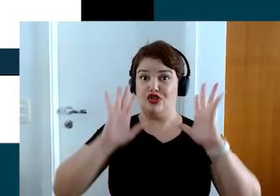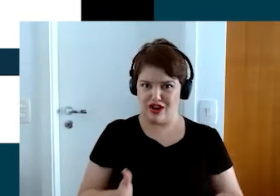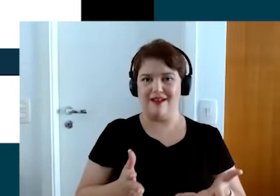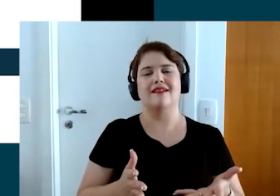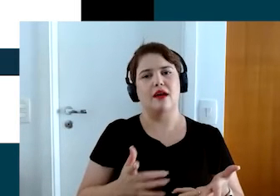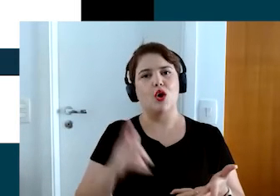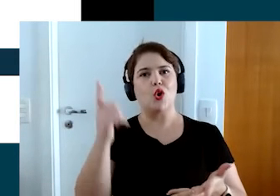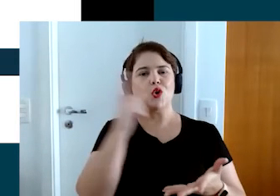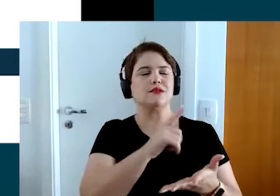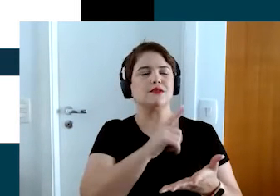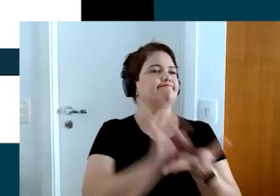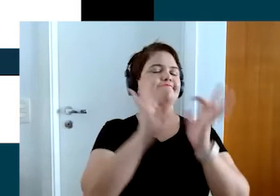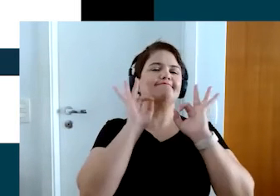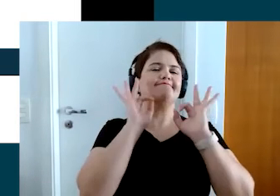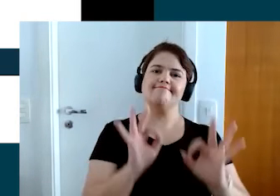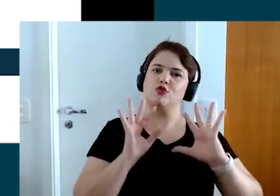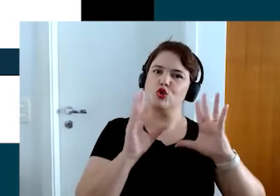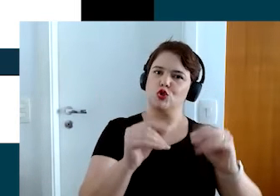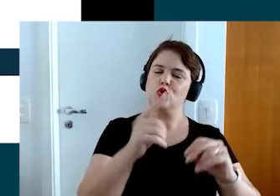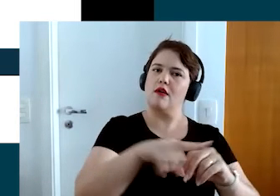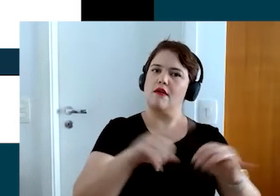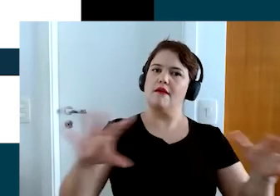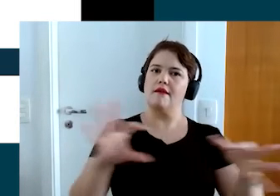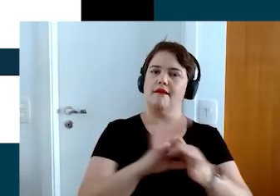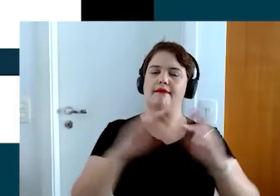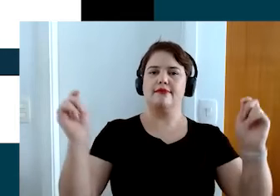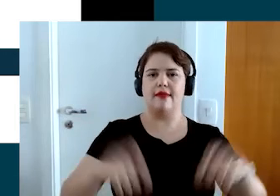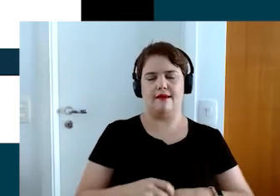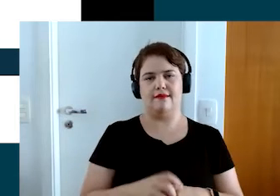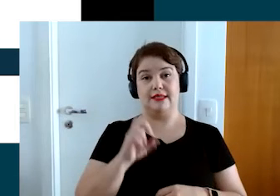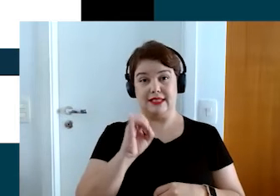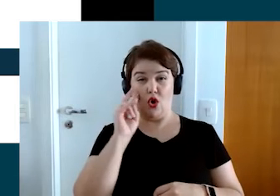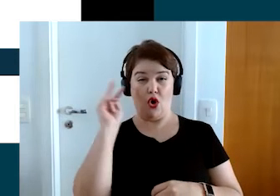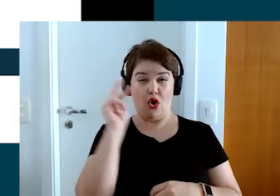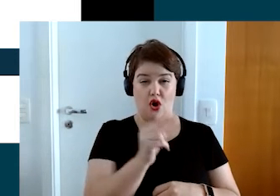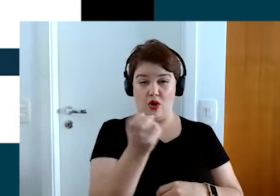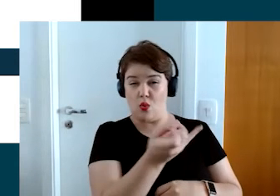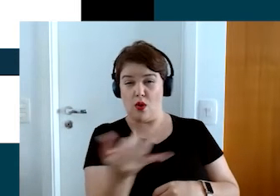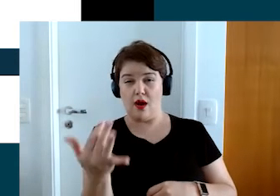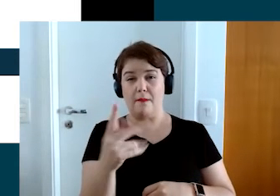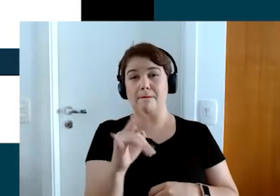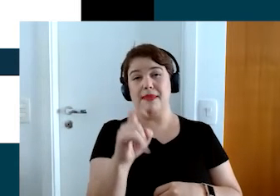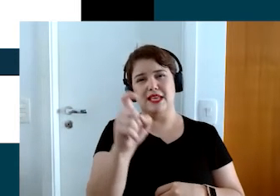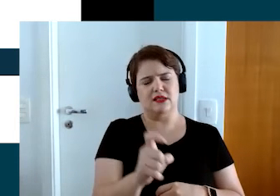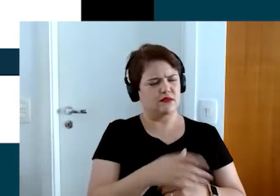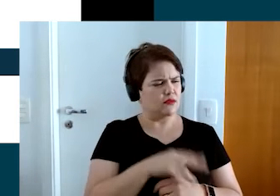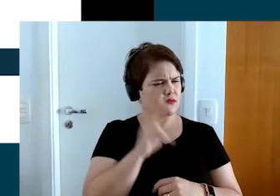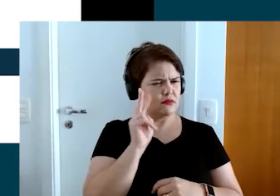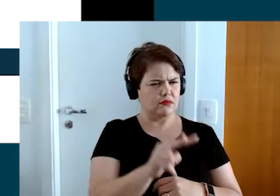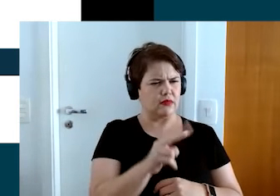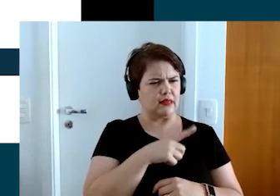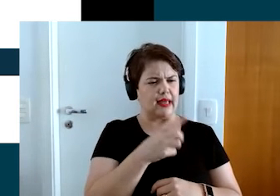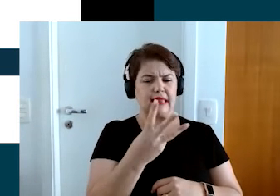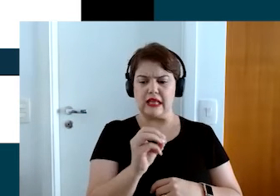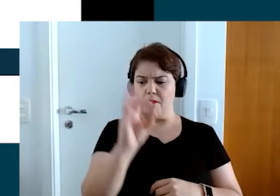de certeza maior de que ela pode dar certo. Então, quando eu olho lá o número, né, de cliques no meu checkout, poxa, tem 30% das